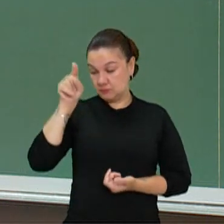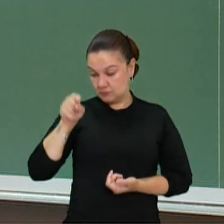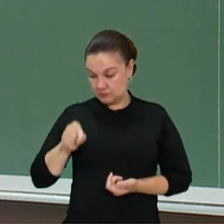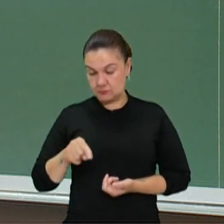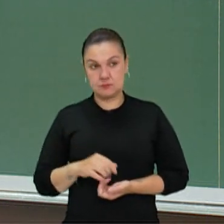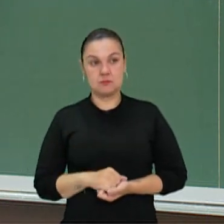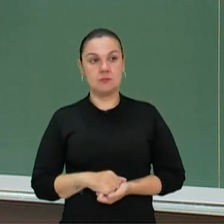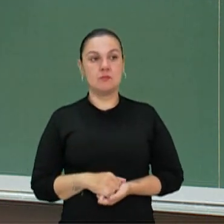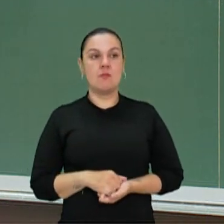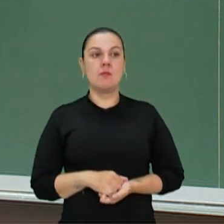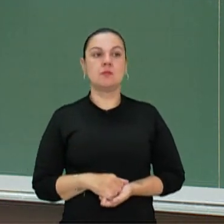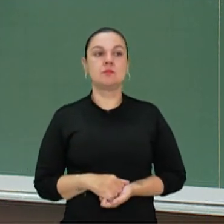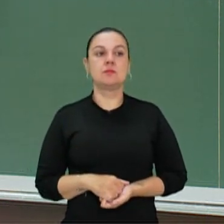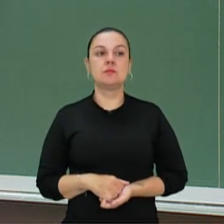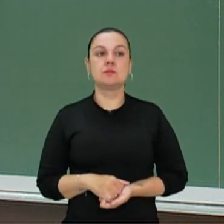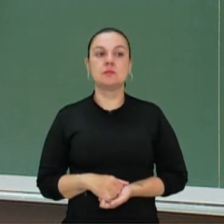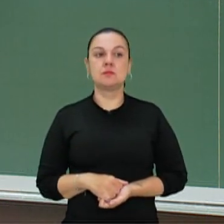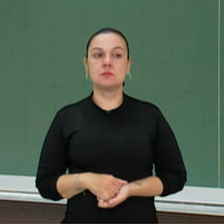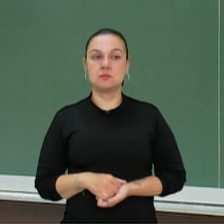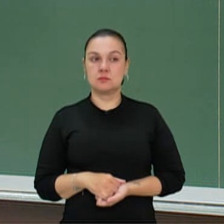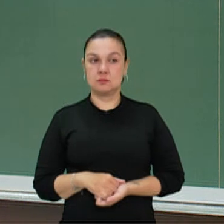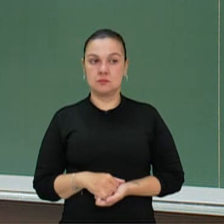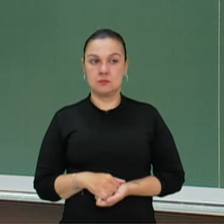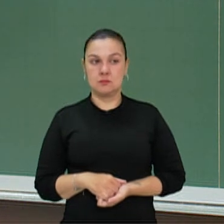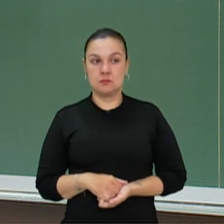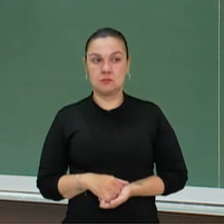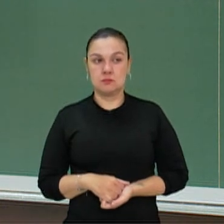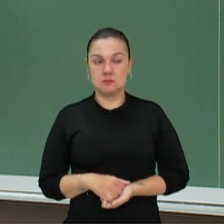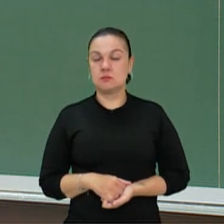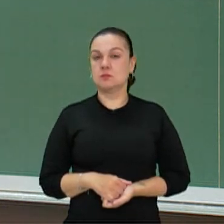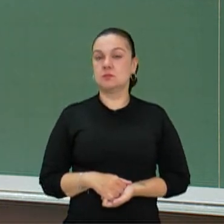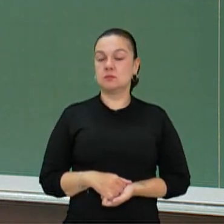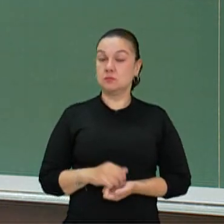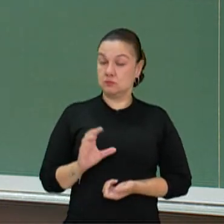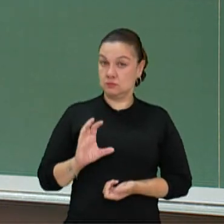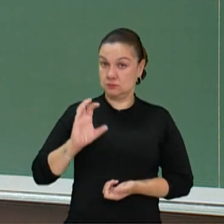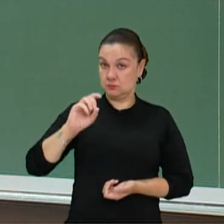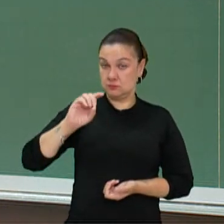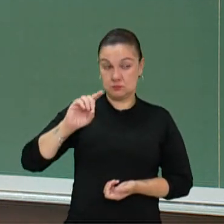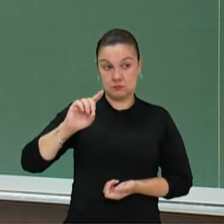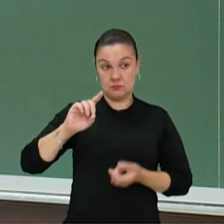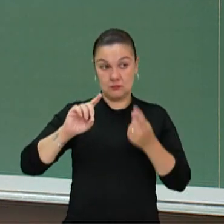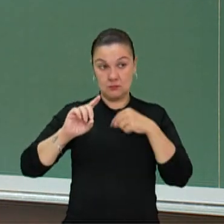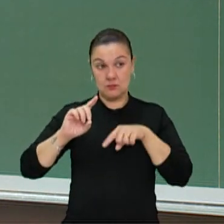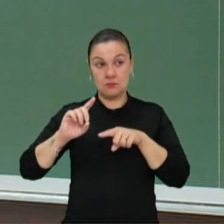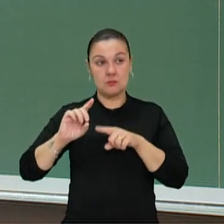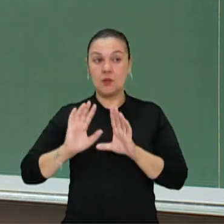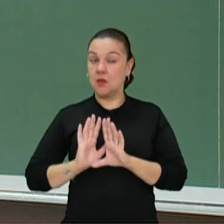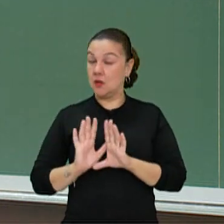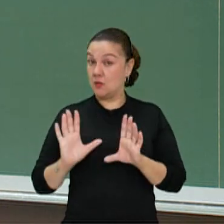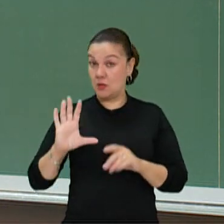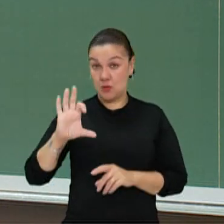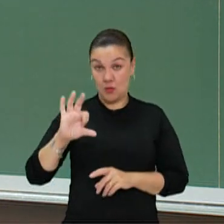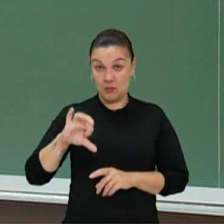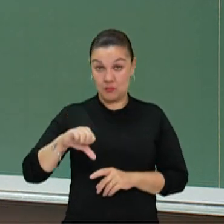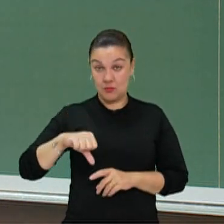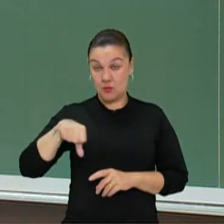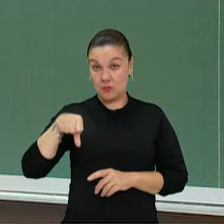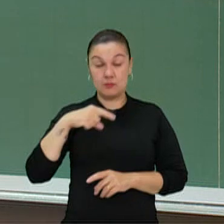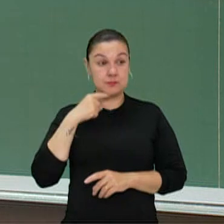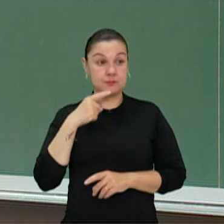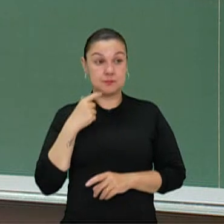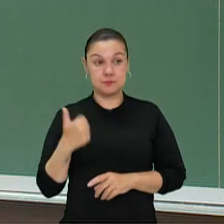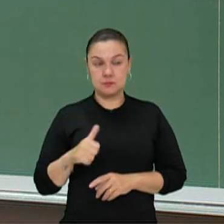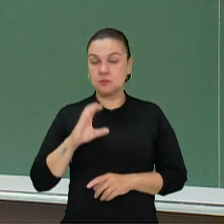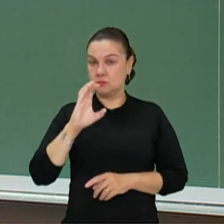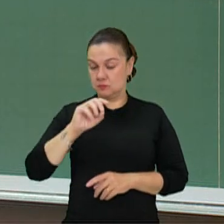tá? Vamos continuar a conta. Não dá. Continua a conta. Ó, 9 não dá por 11, por isso que eu pus o zero